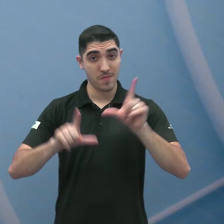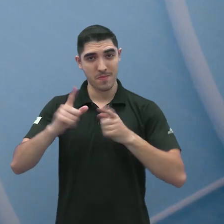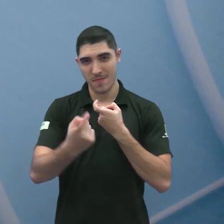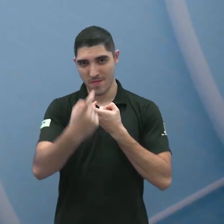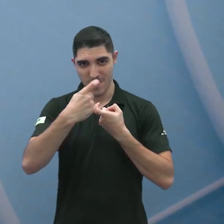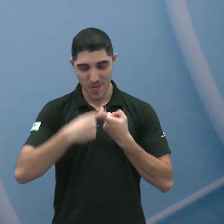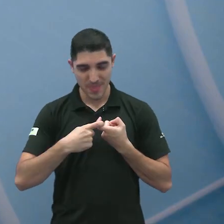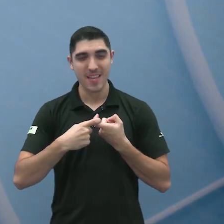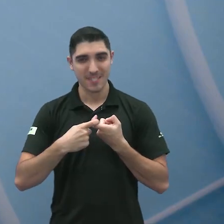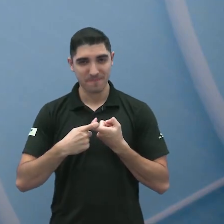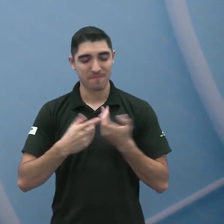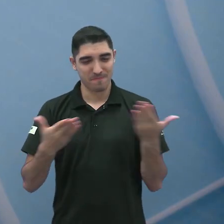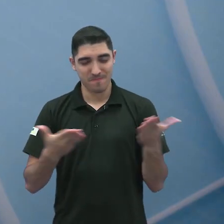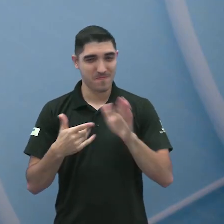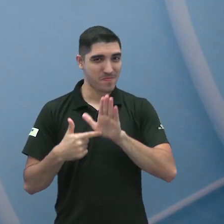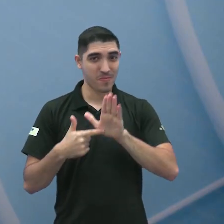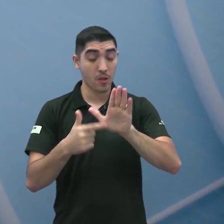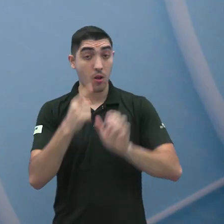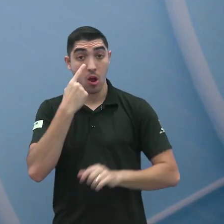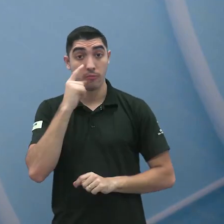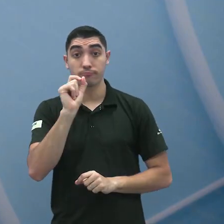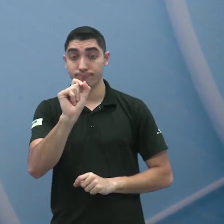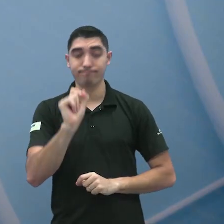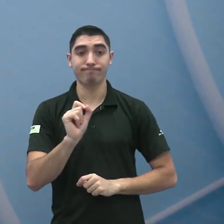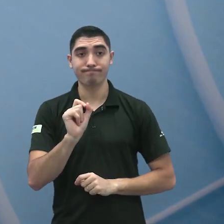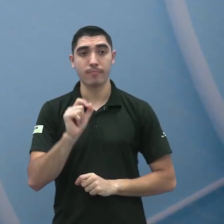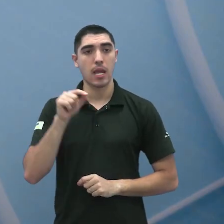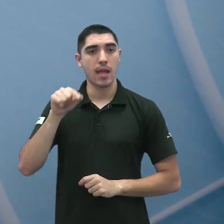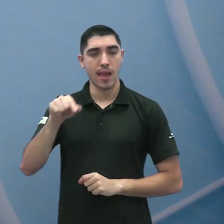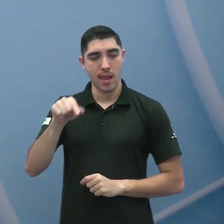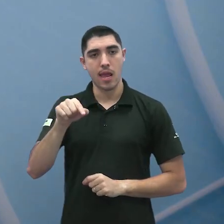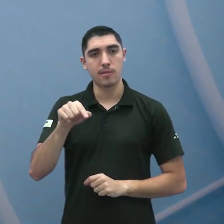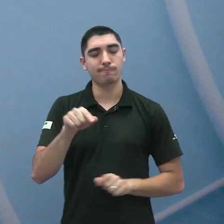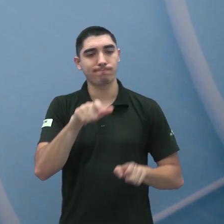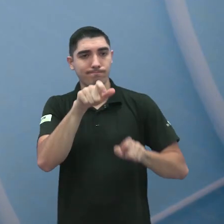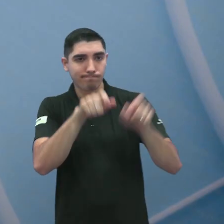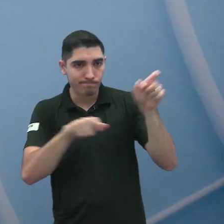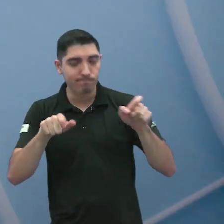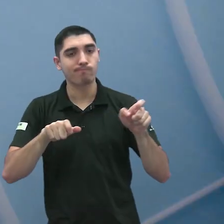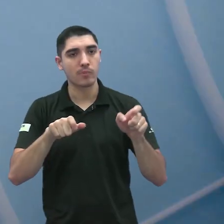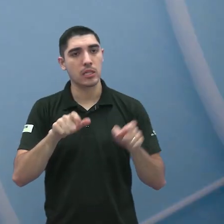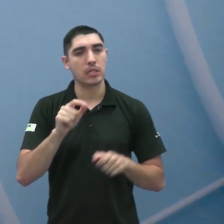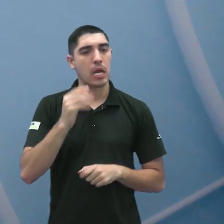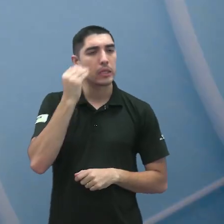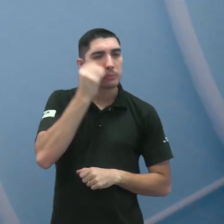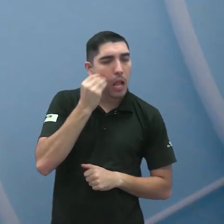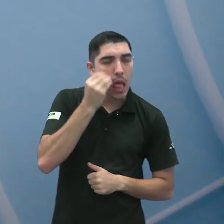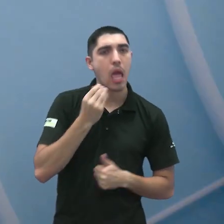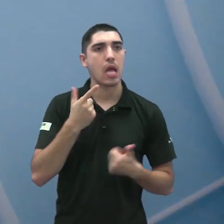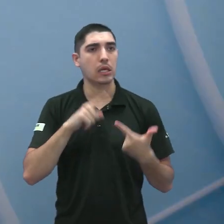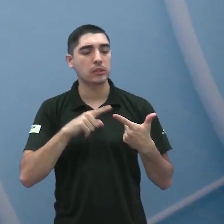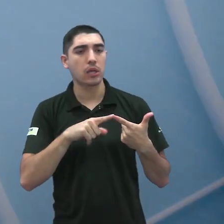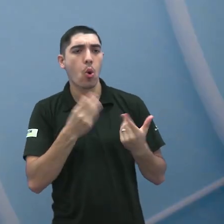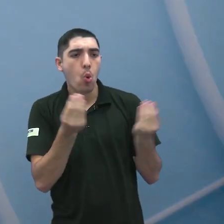Estamos de volta com Diálogos da Cidade. Olha só, gente, a personalização, né, da experiência de compra já não